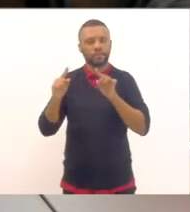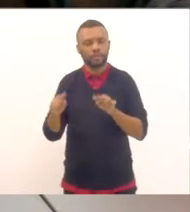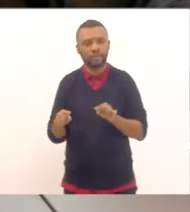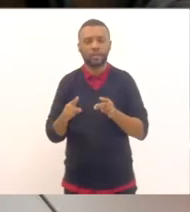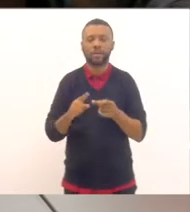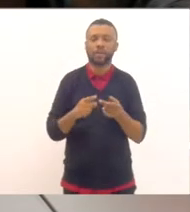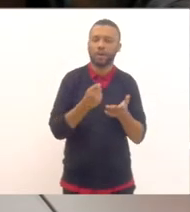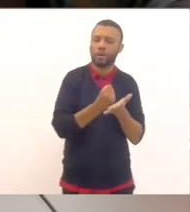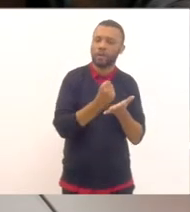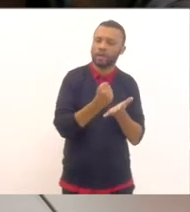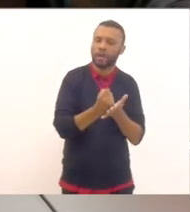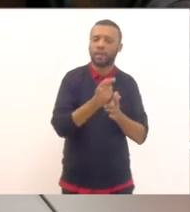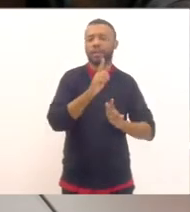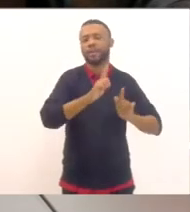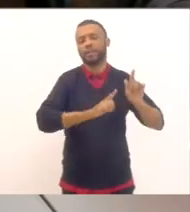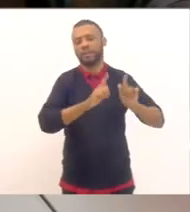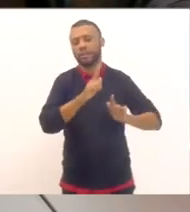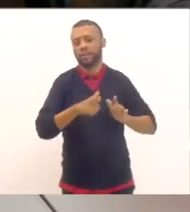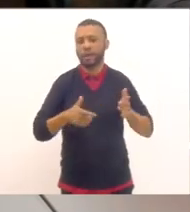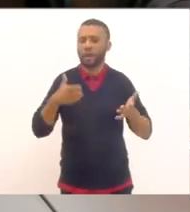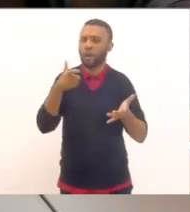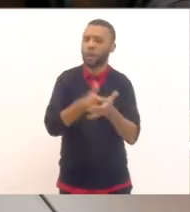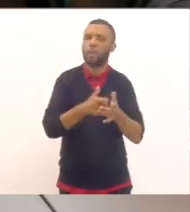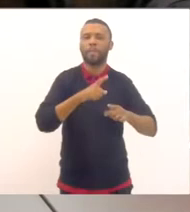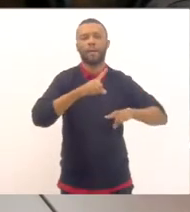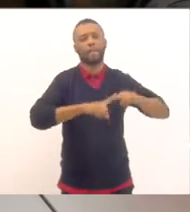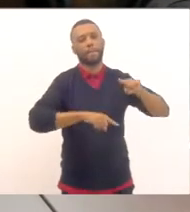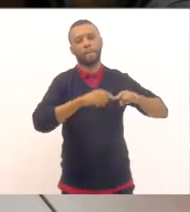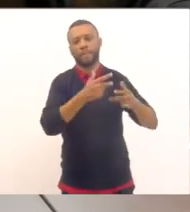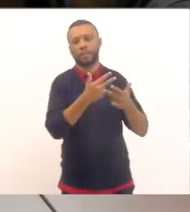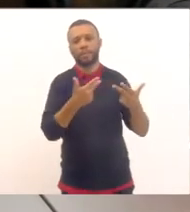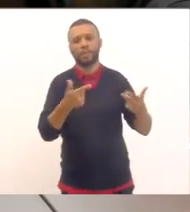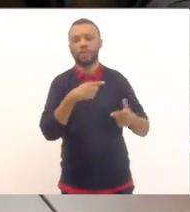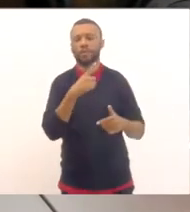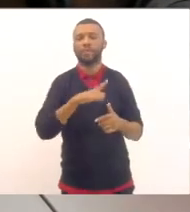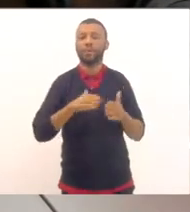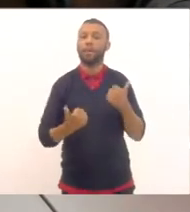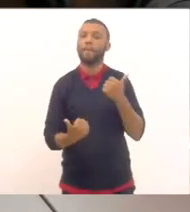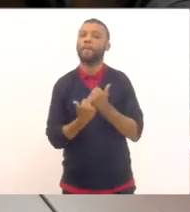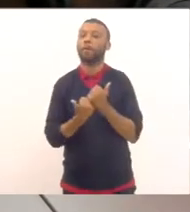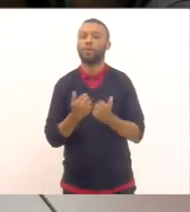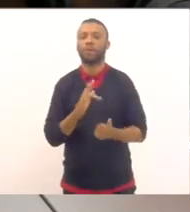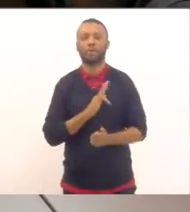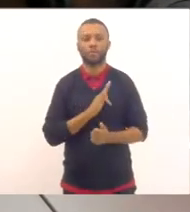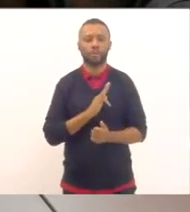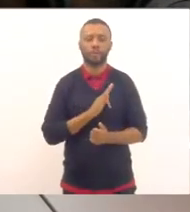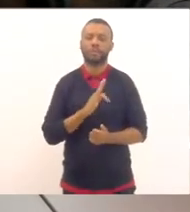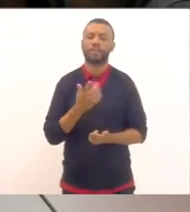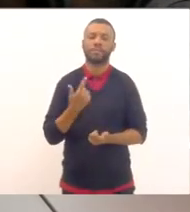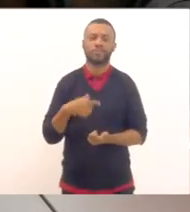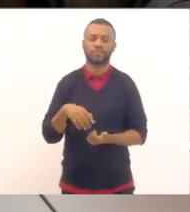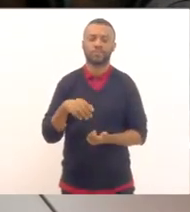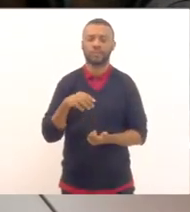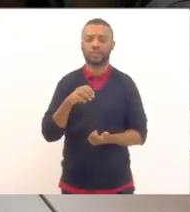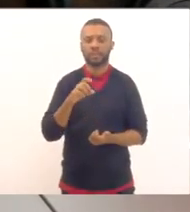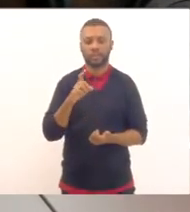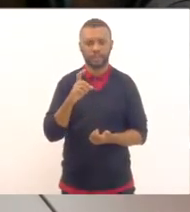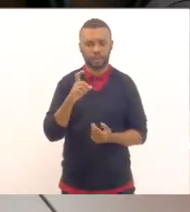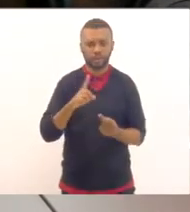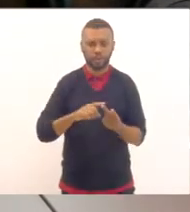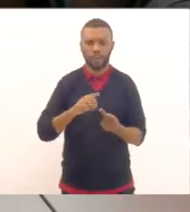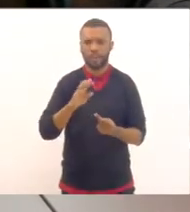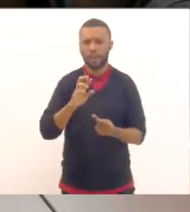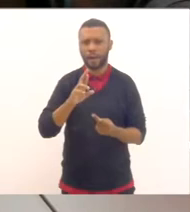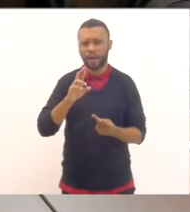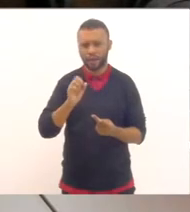materiais fizemos nesse período com apoio da Polícia Militar Senador Camará Barros Filho Padre Miguel